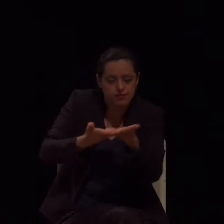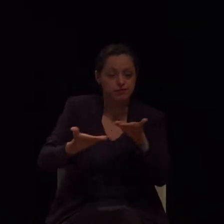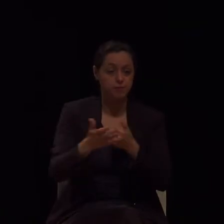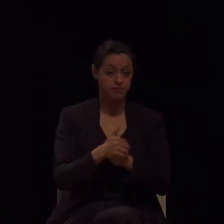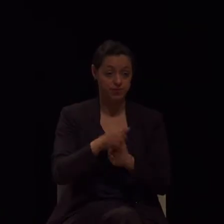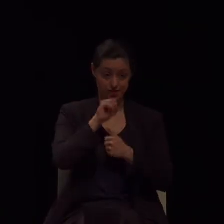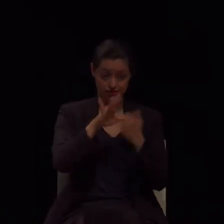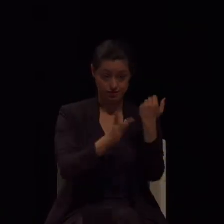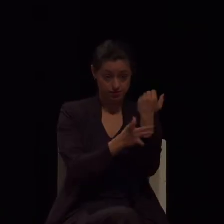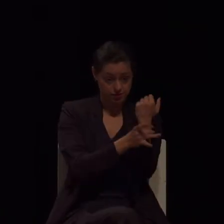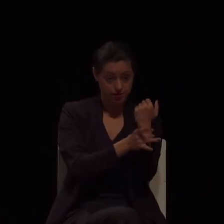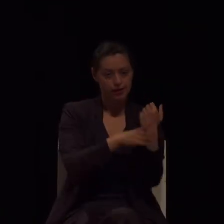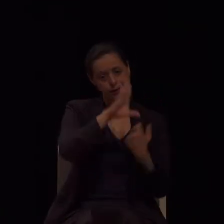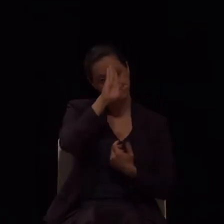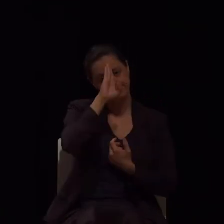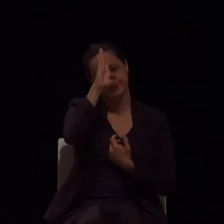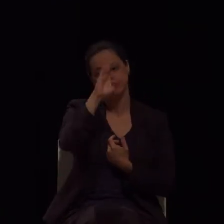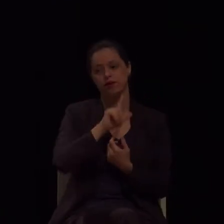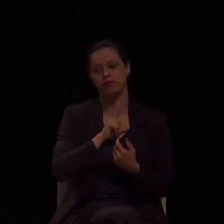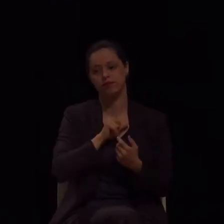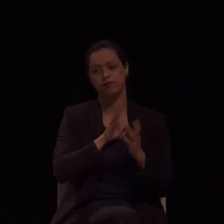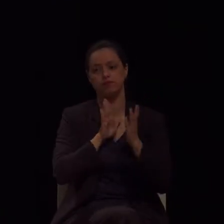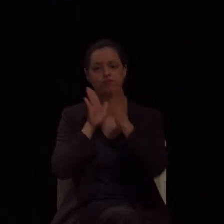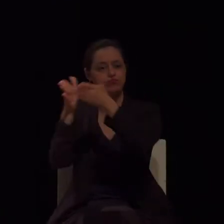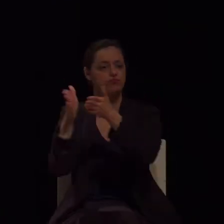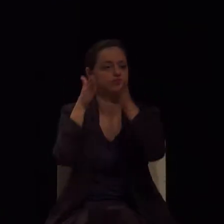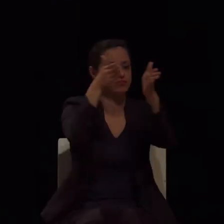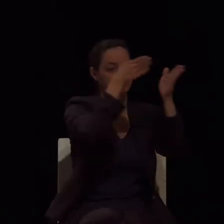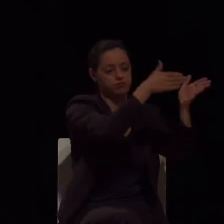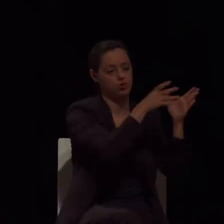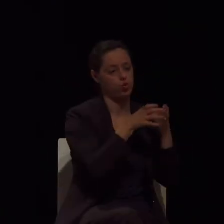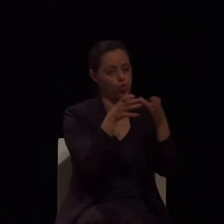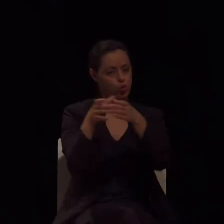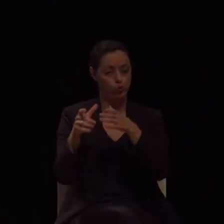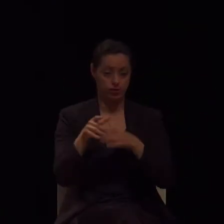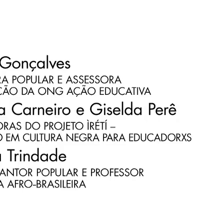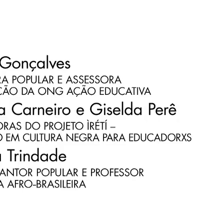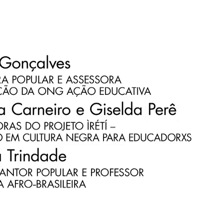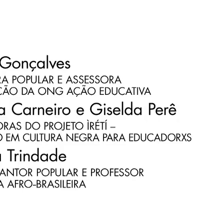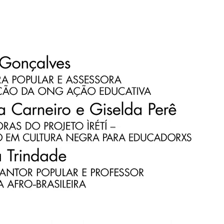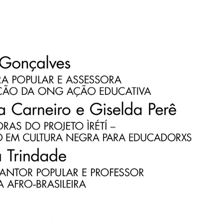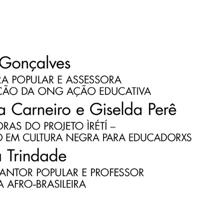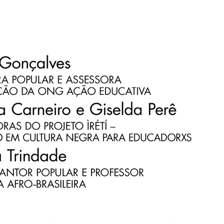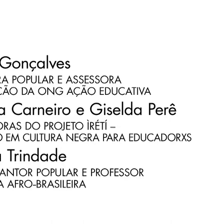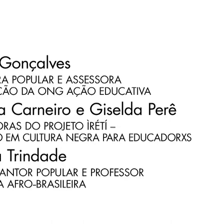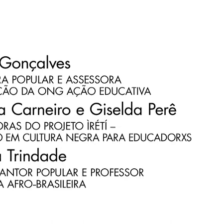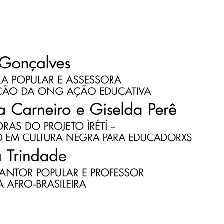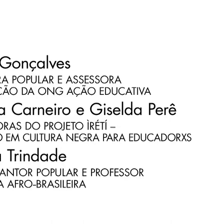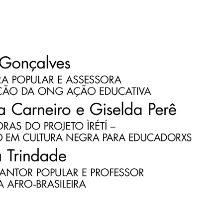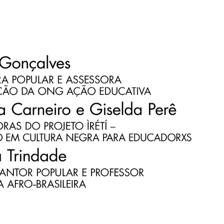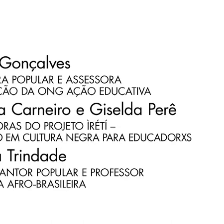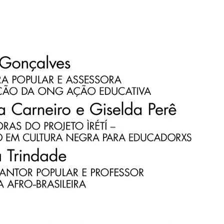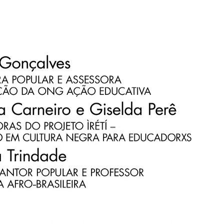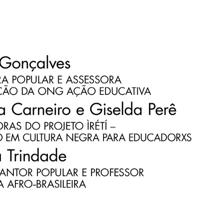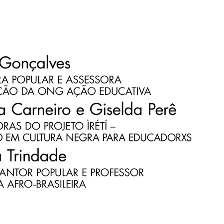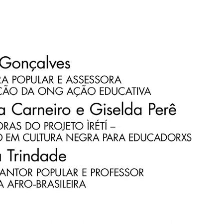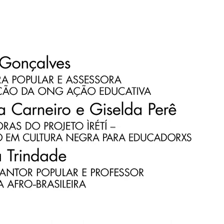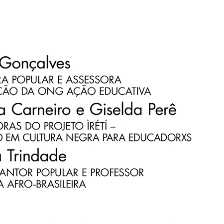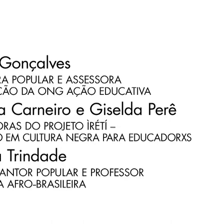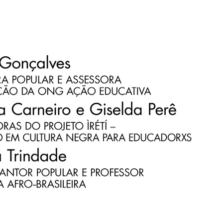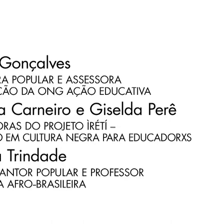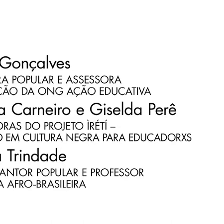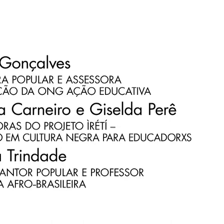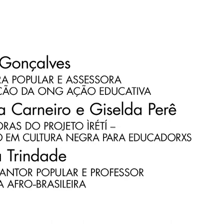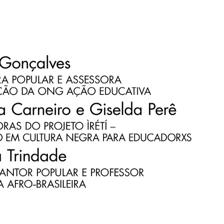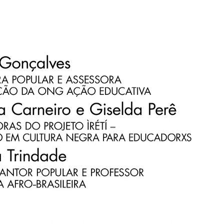prioridade cada um dos convidados vai coordenar o grupo de trabalho local um local diferente né a idéia no primeiro andar a mandar no segundo andar nos cavaletes